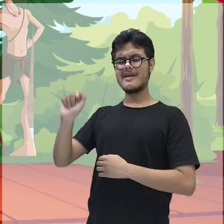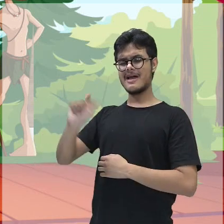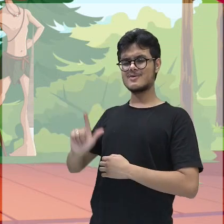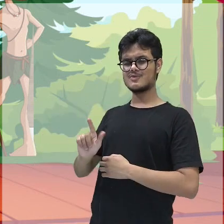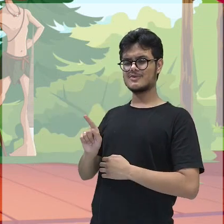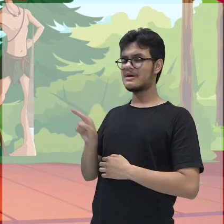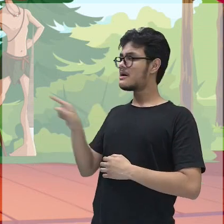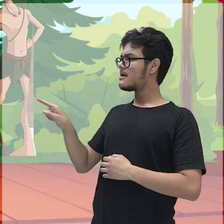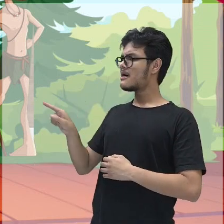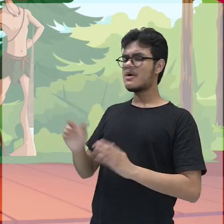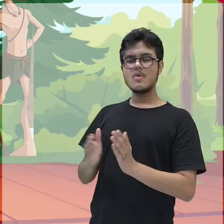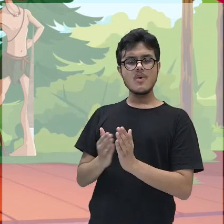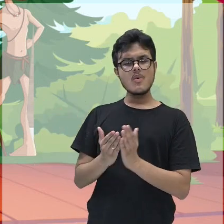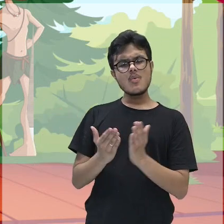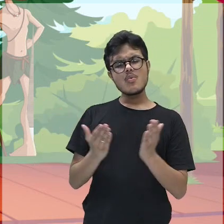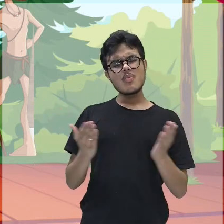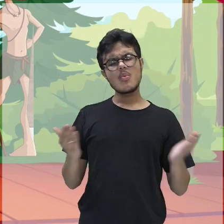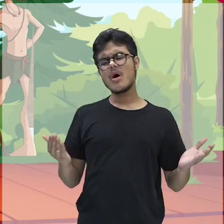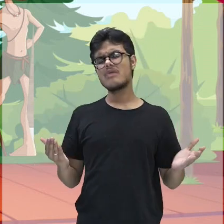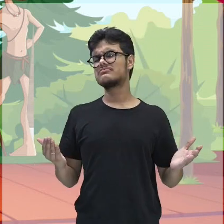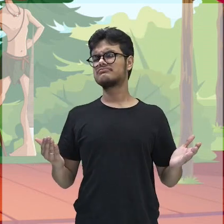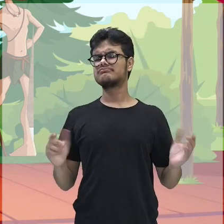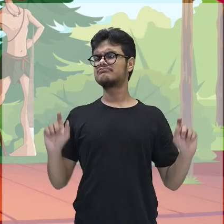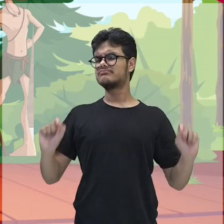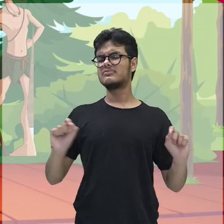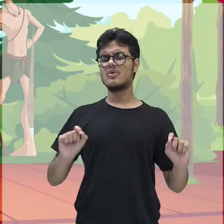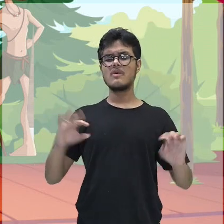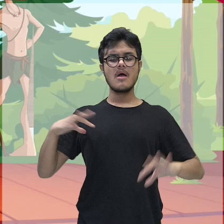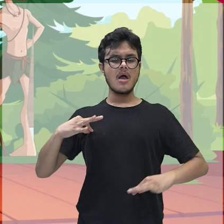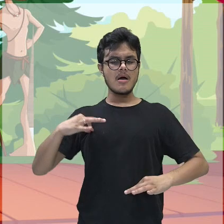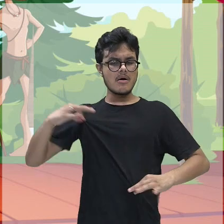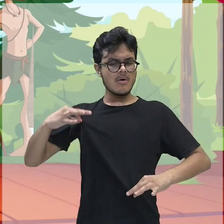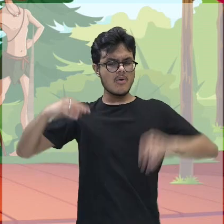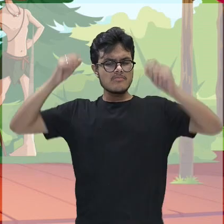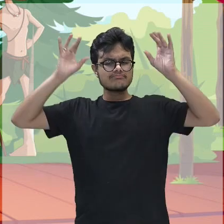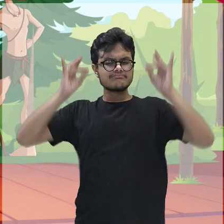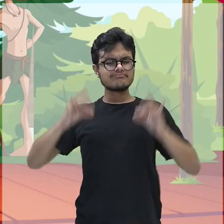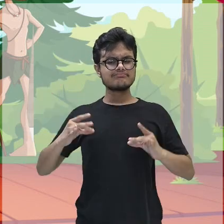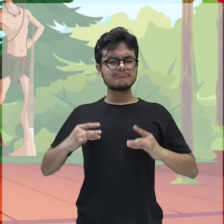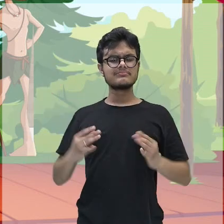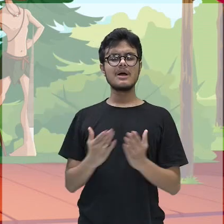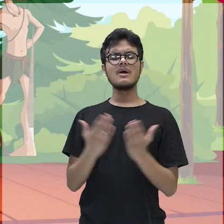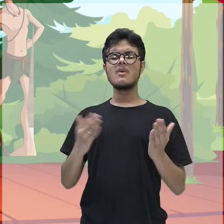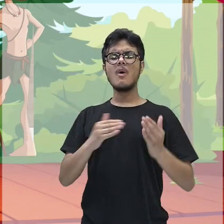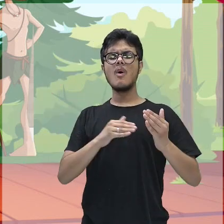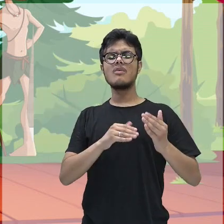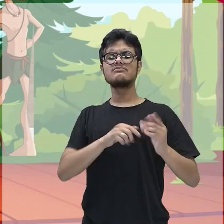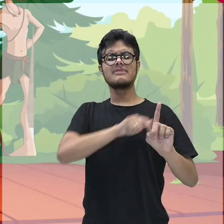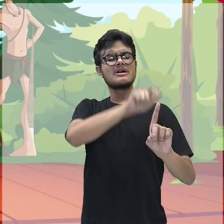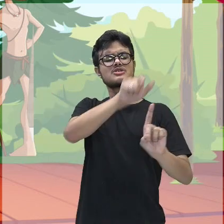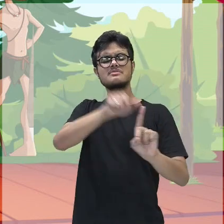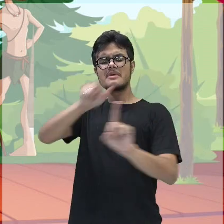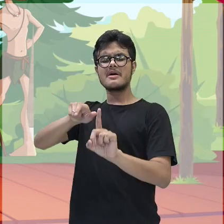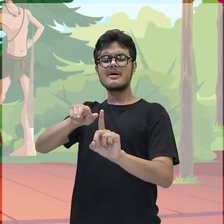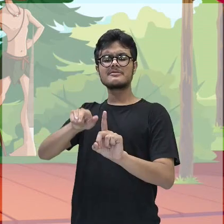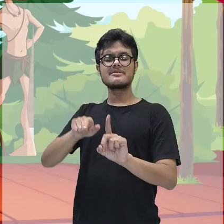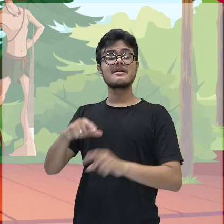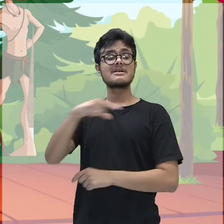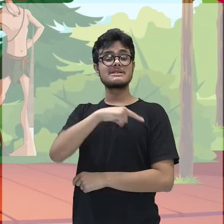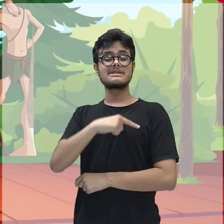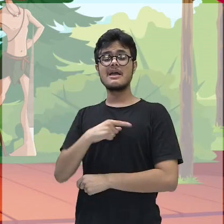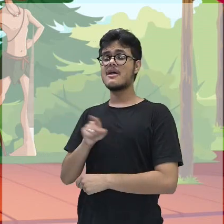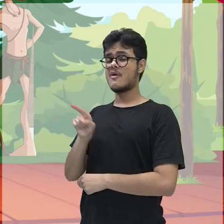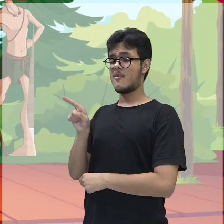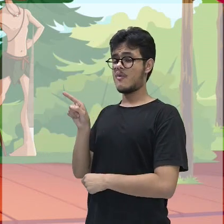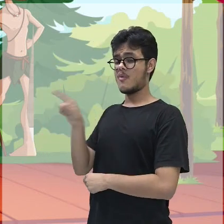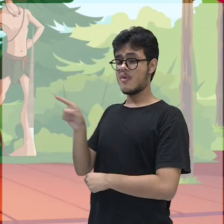Mas quais seriam os figurinos que os nossos personagens que estão aqui, o nosso